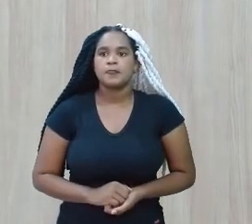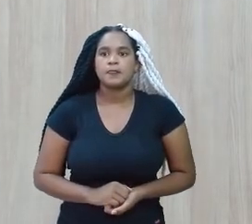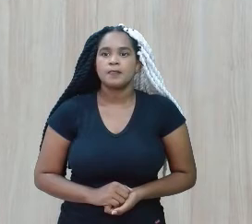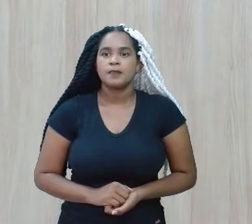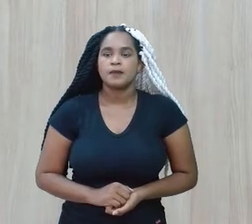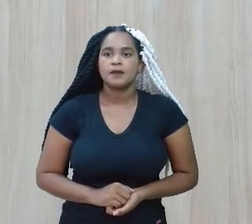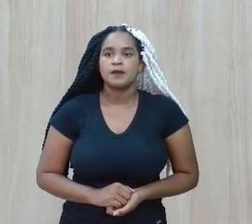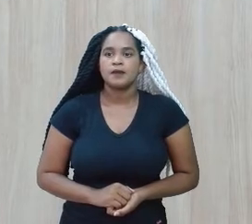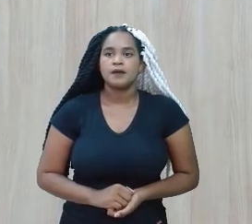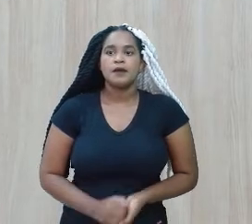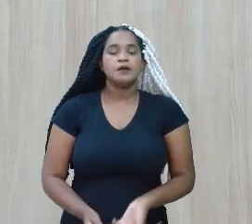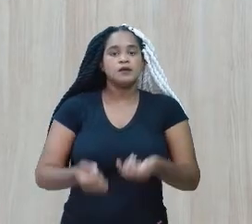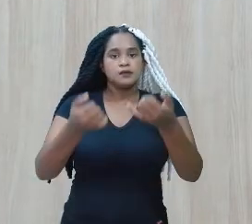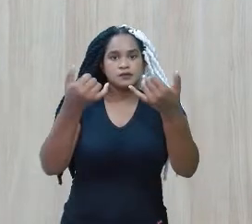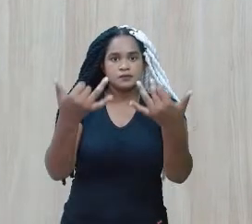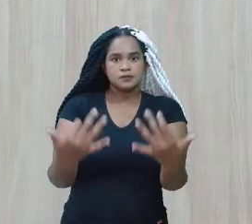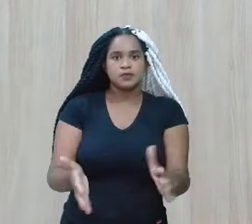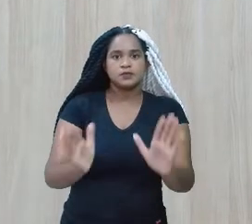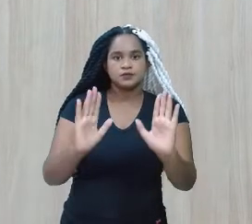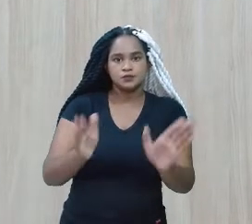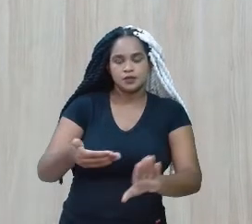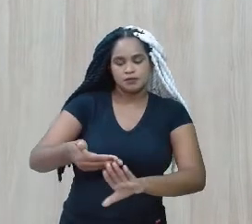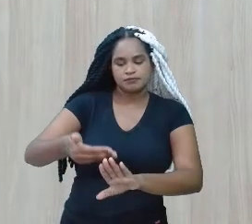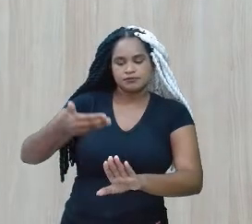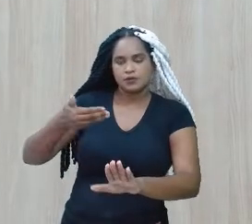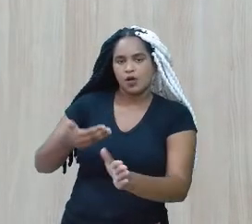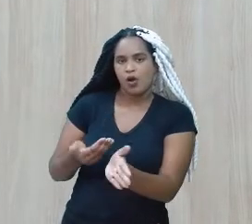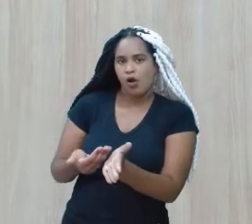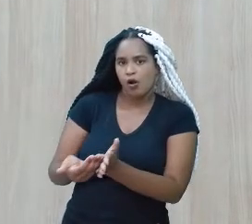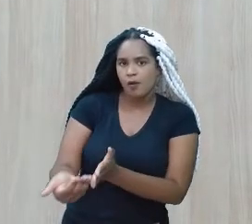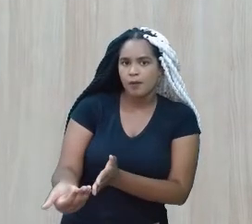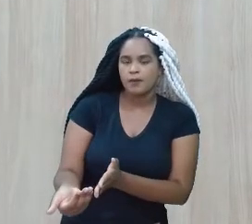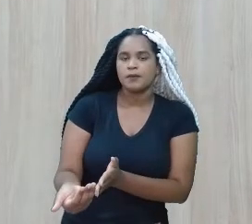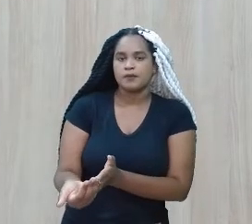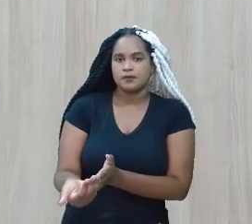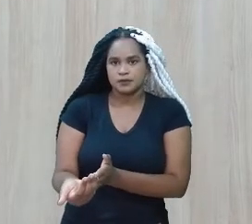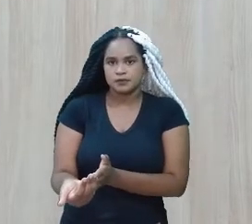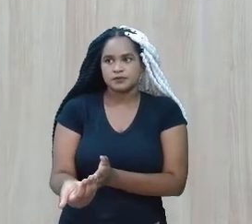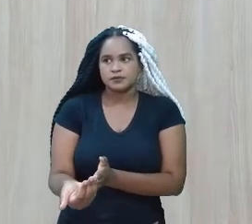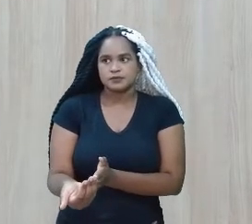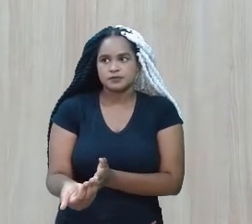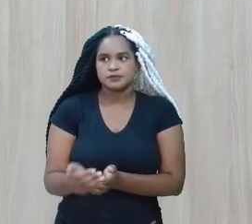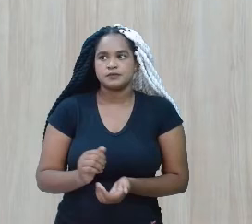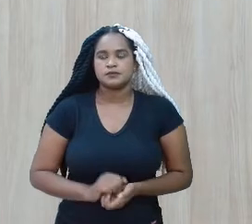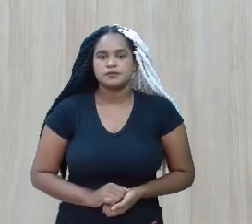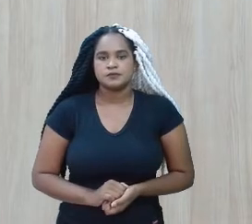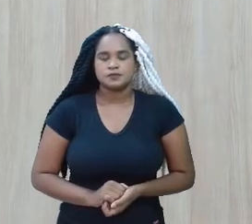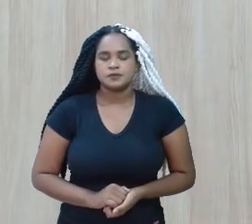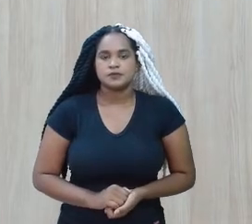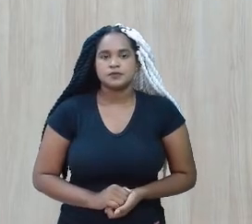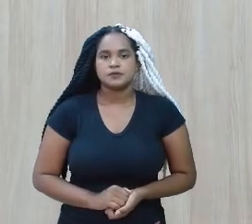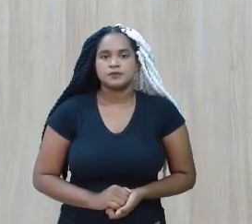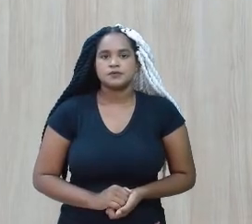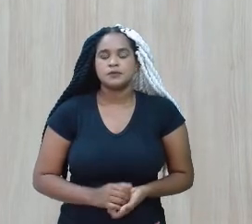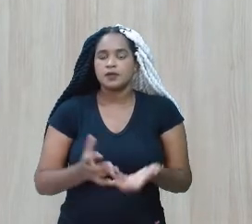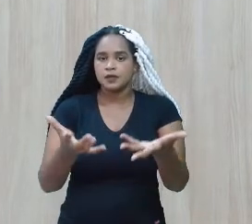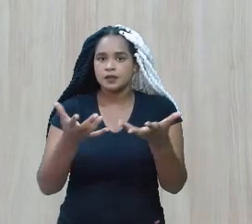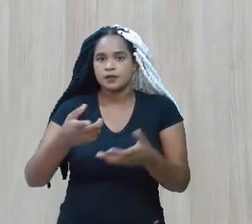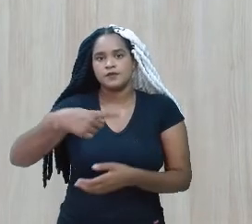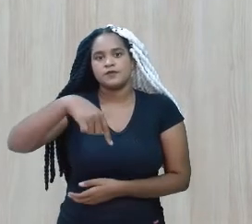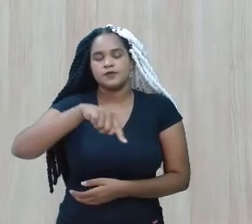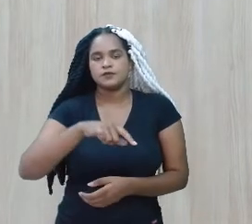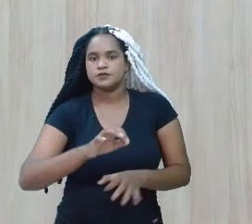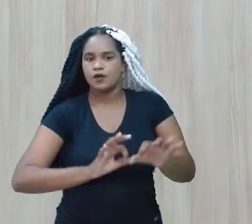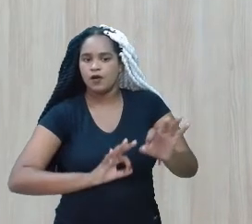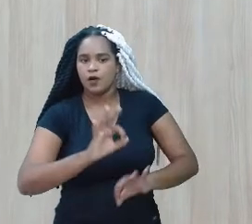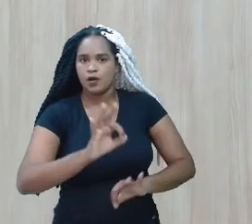no início para vocês sobre preparar o ambiente, eu não falei com vocês hoje, mas eu gostaria de pedir para vocês prepararem aí